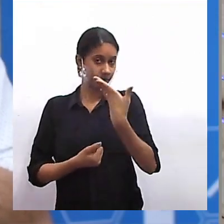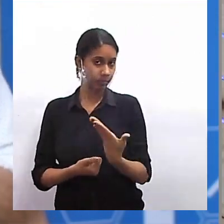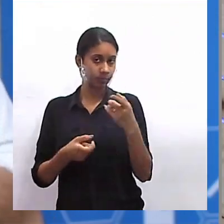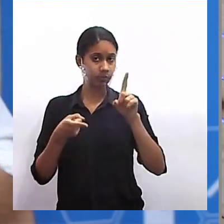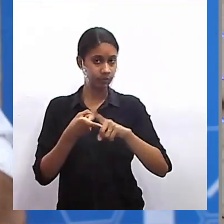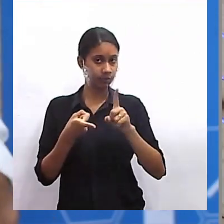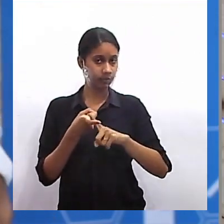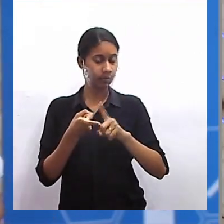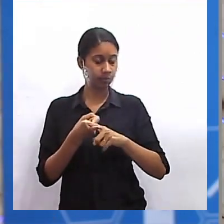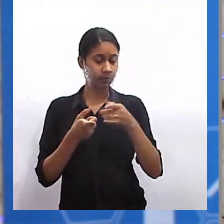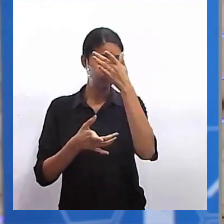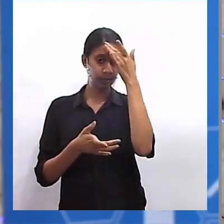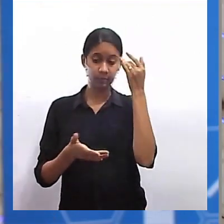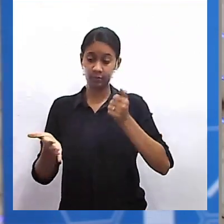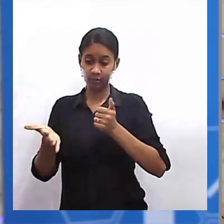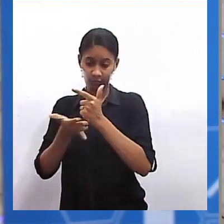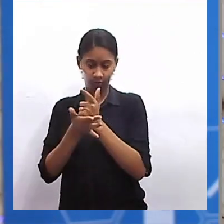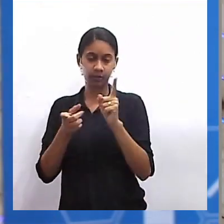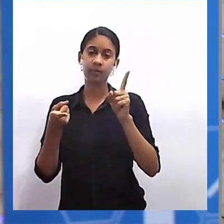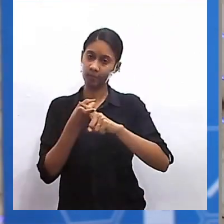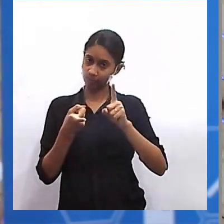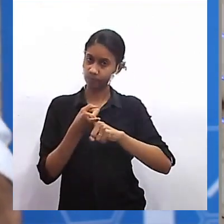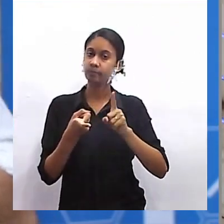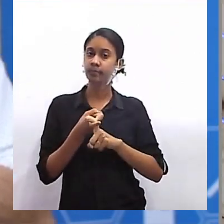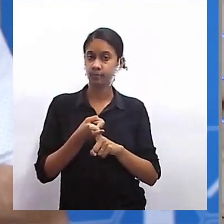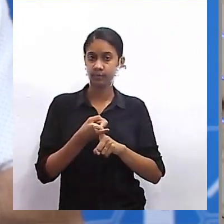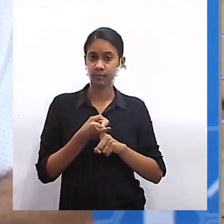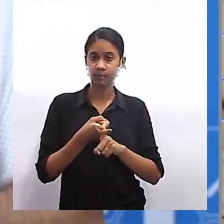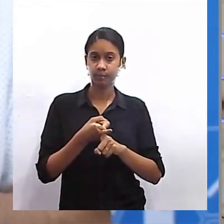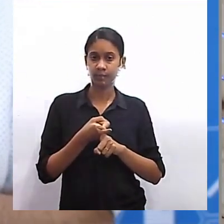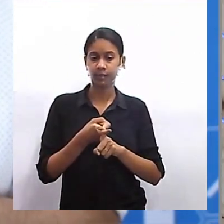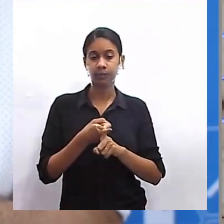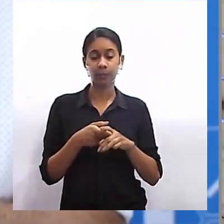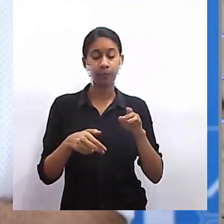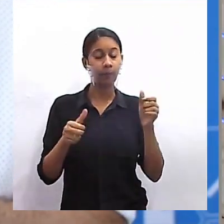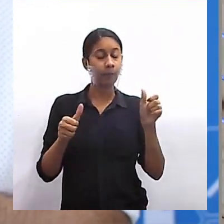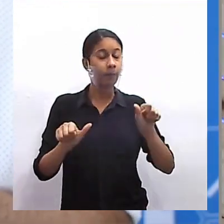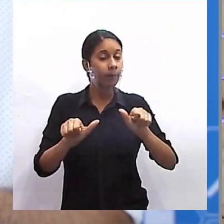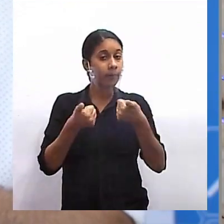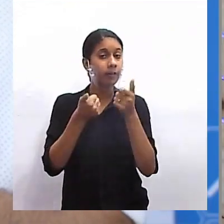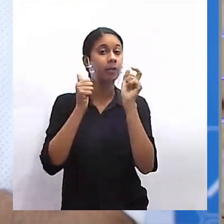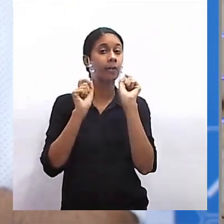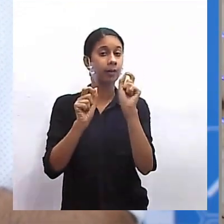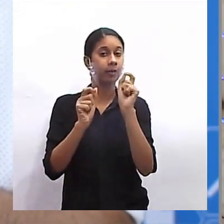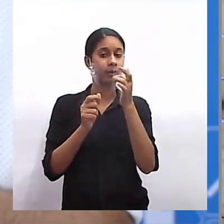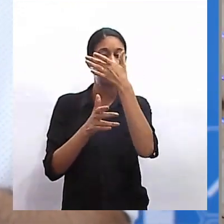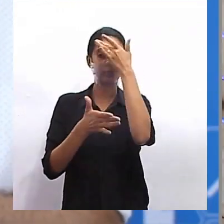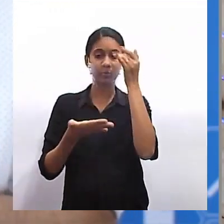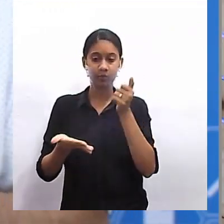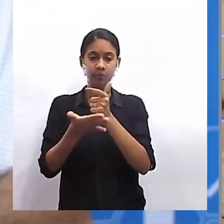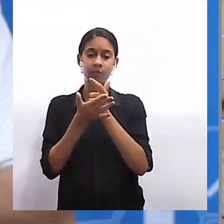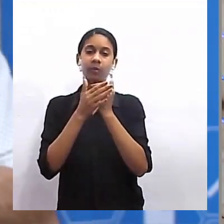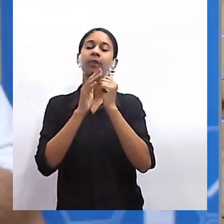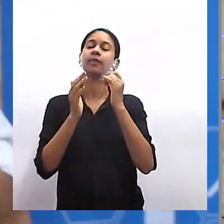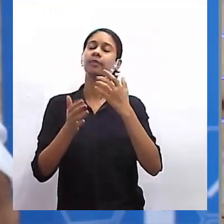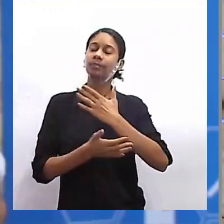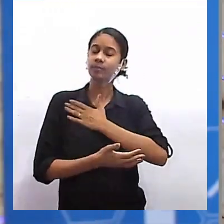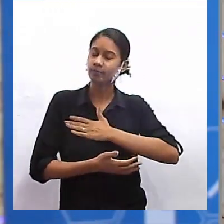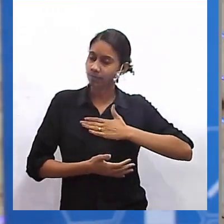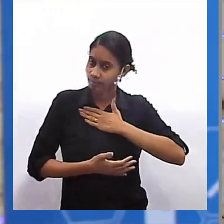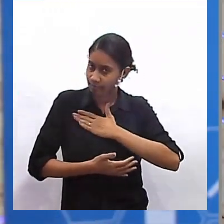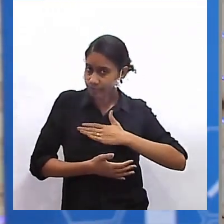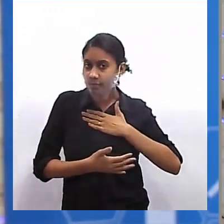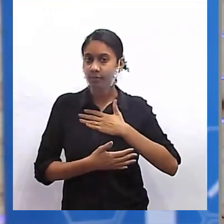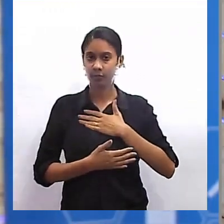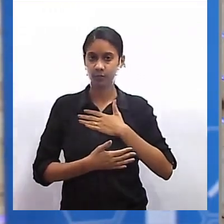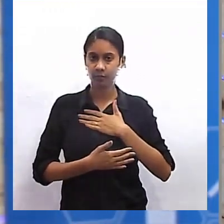Então, na cadeia logística, o mais importante é a satisfação do cliente final. Então, é esse um dos intuitos para a gente fazer um